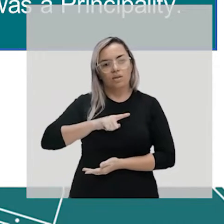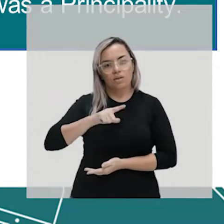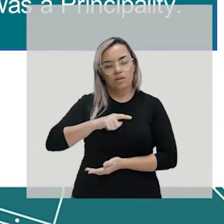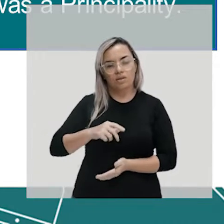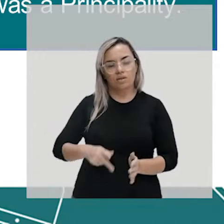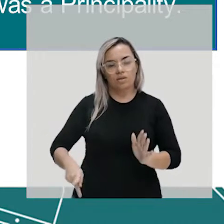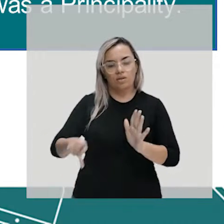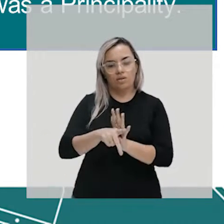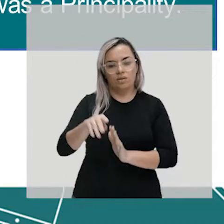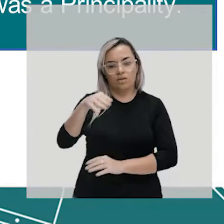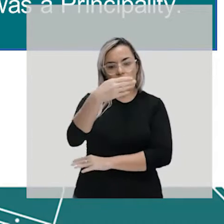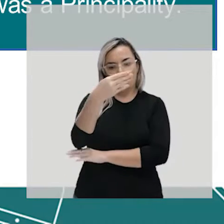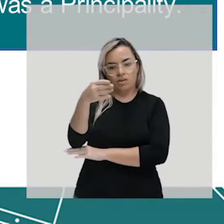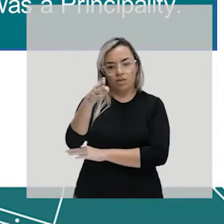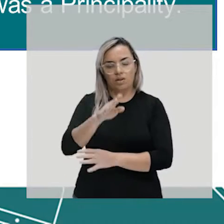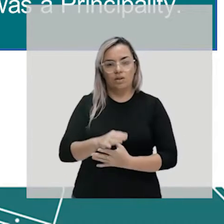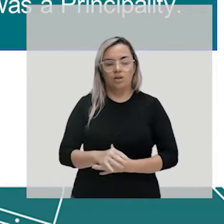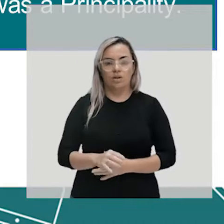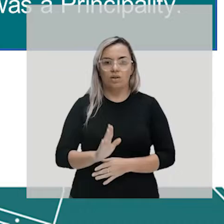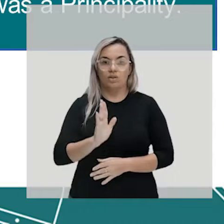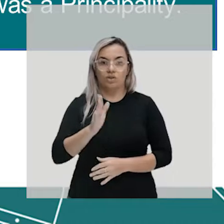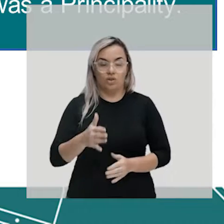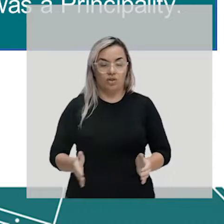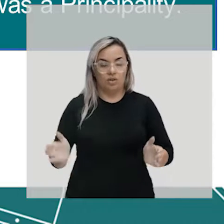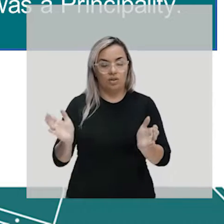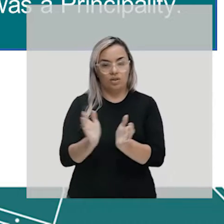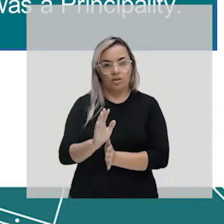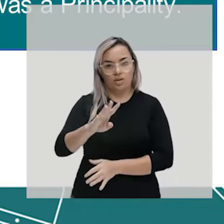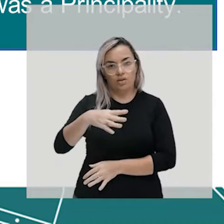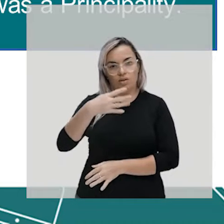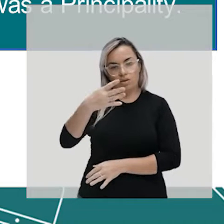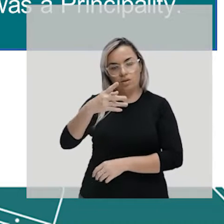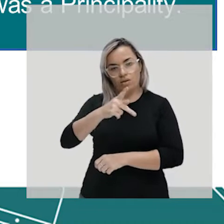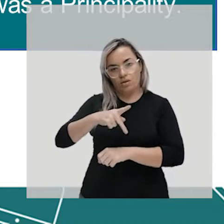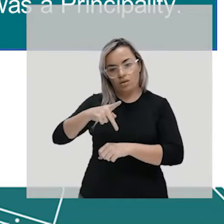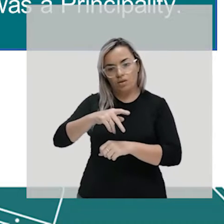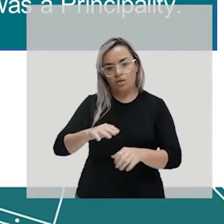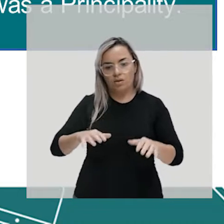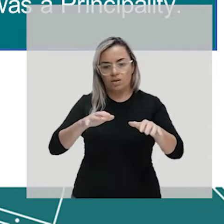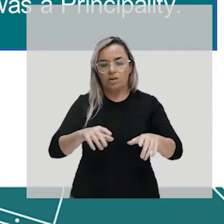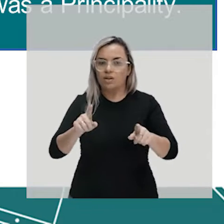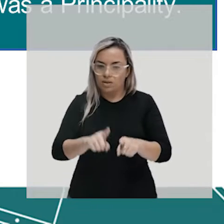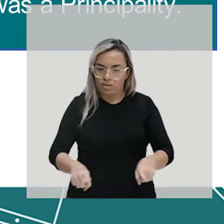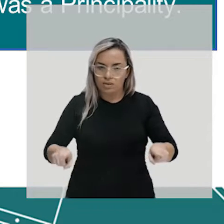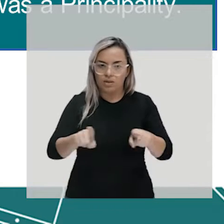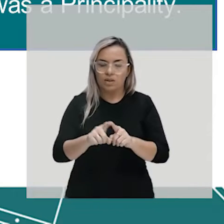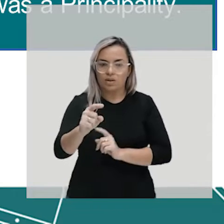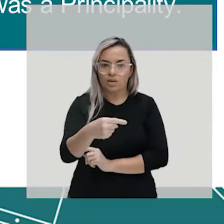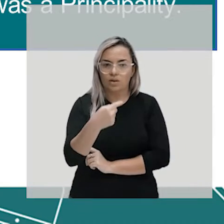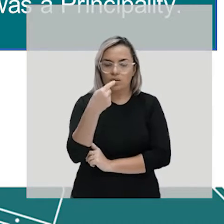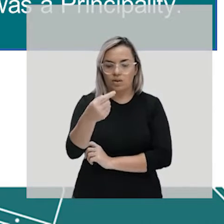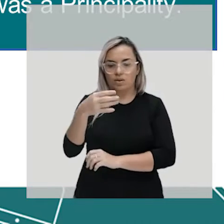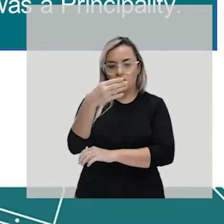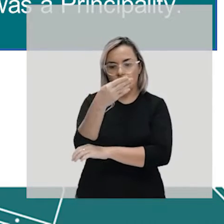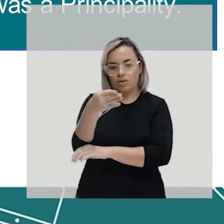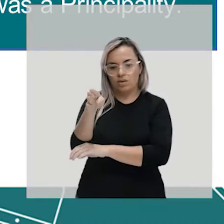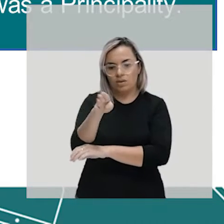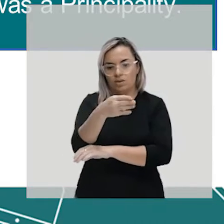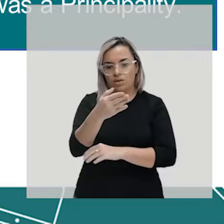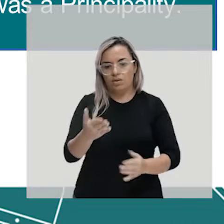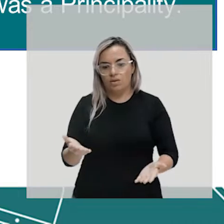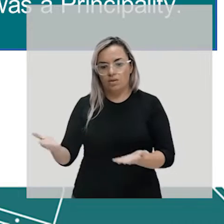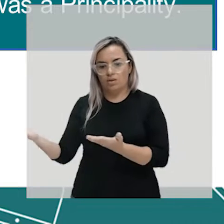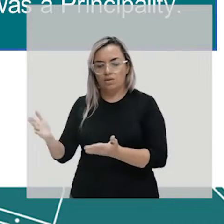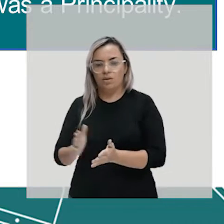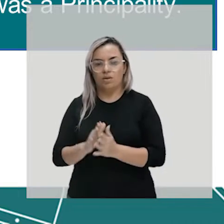agora o Reino Unido esse bloco de quatro países também tem uma bandeira e essa bandeira é formada